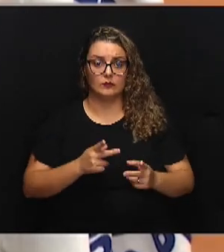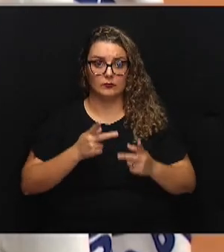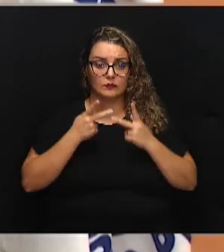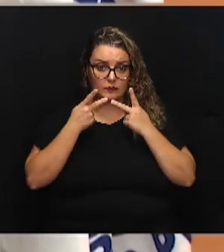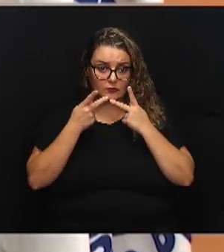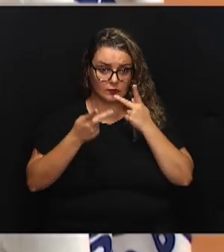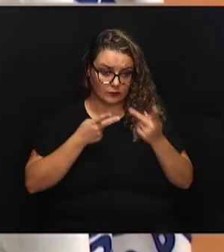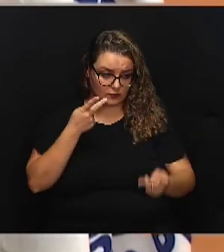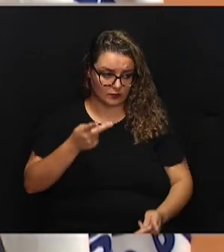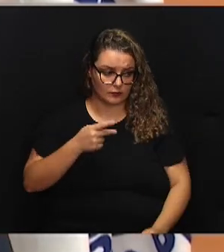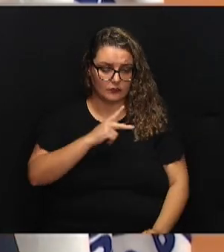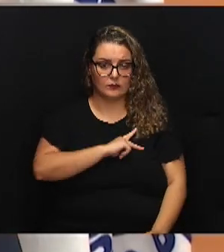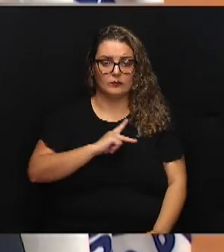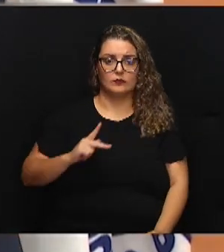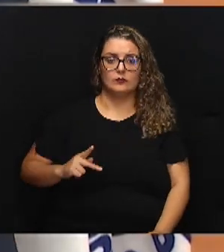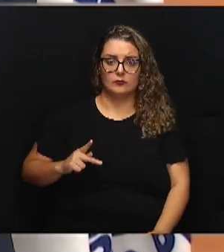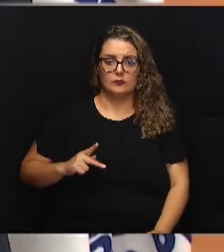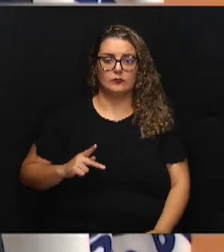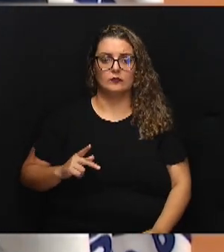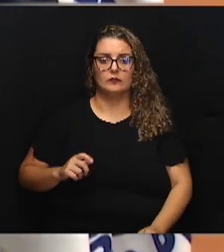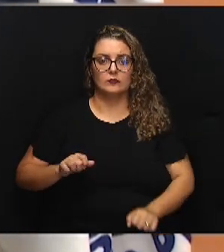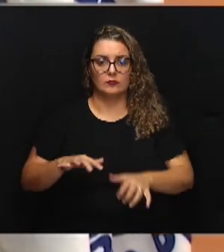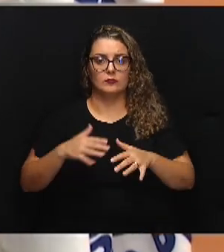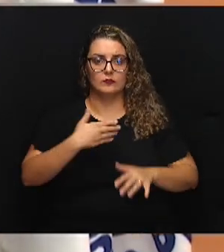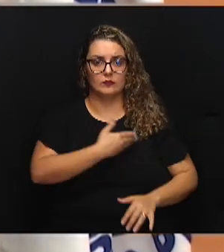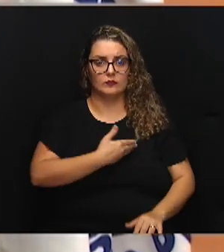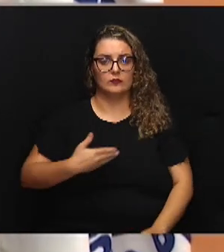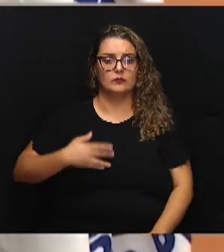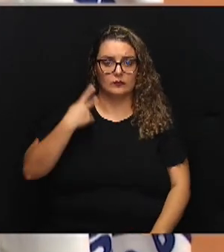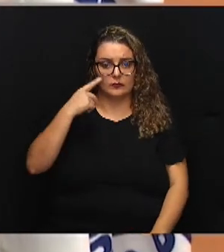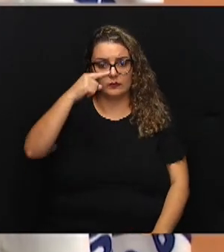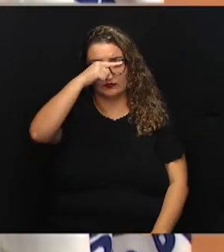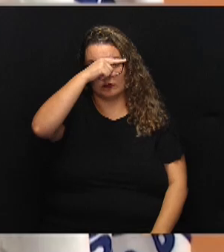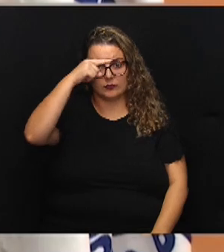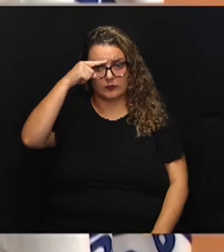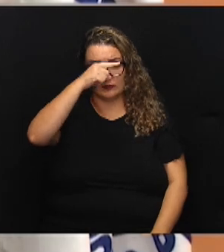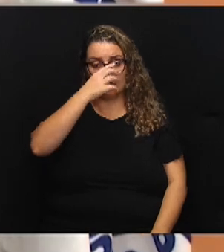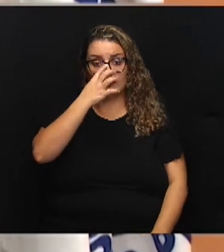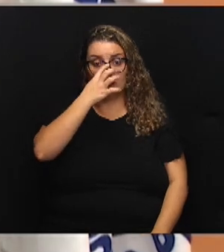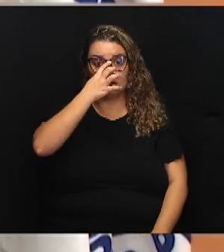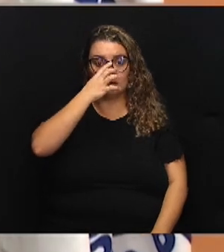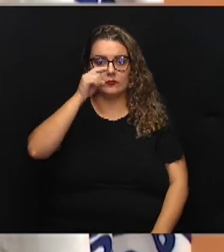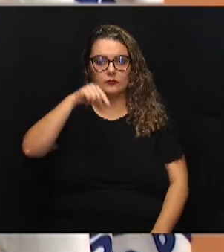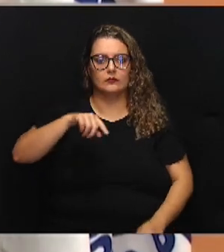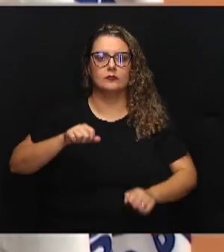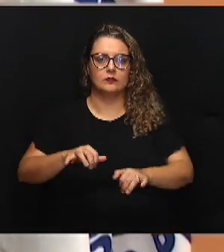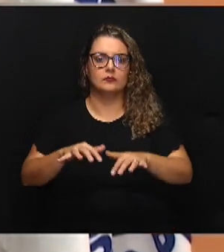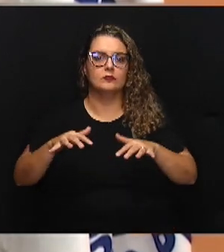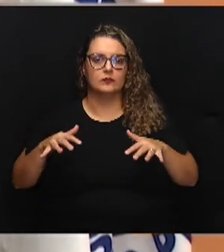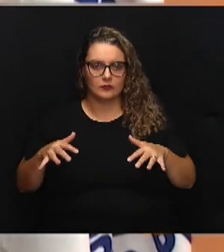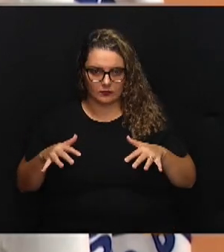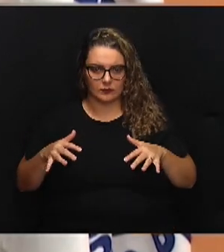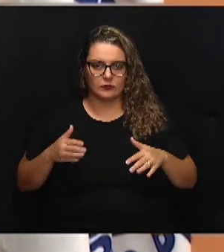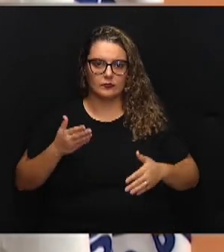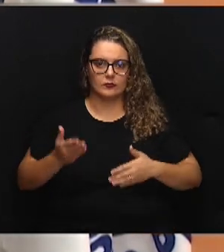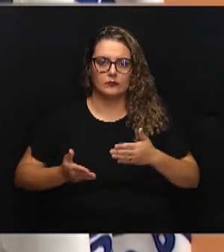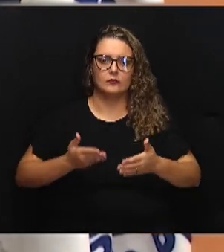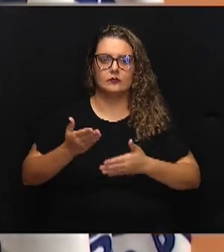o vereador presidente aqui dessa audiência pública, Felipe Marchese, essa audiência pública,